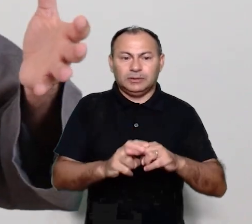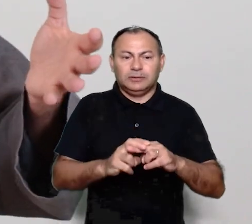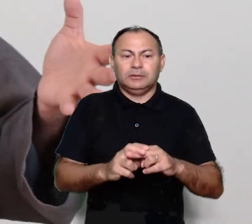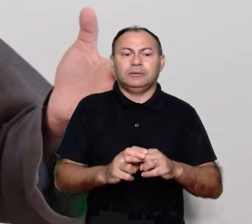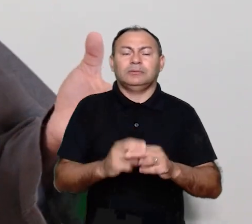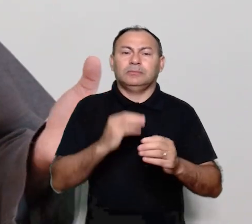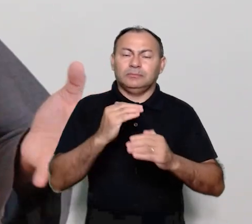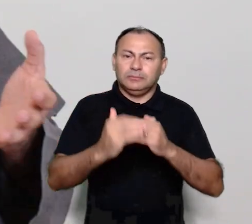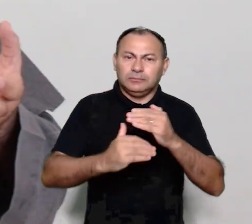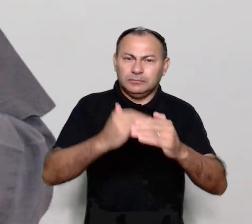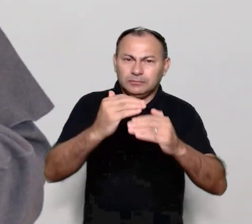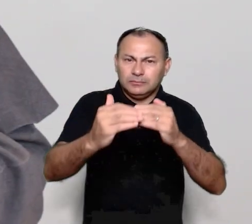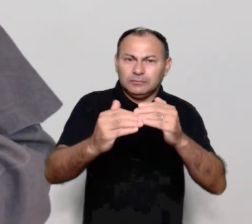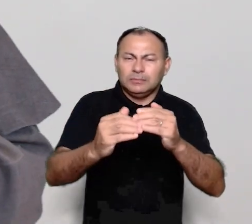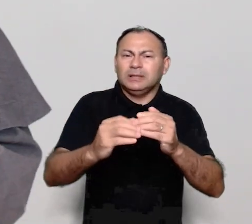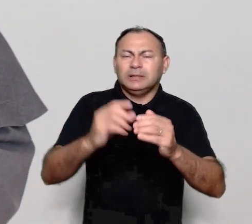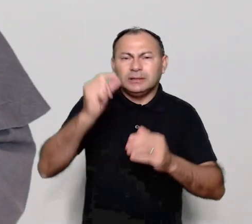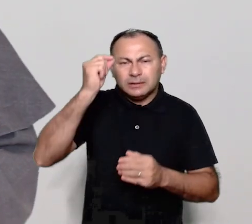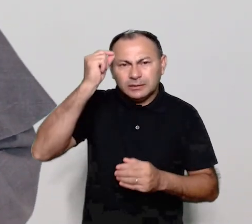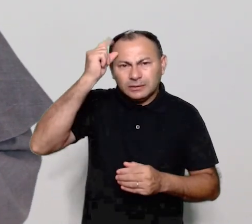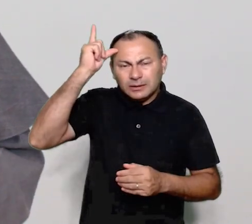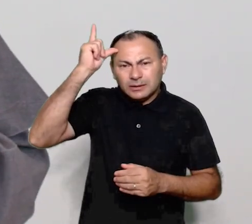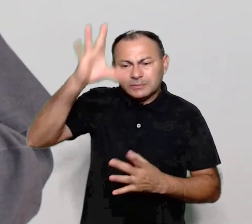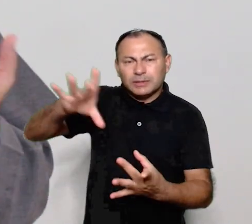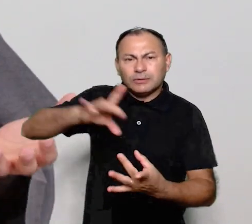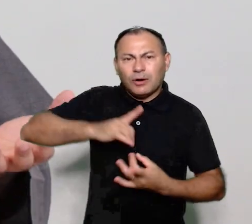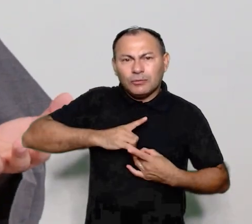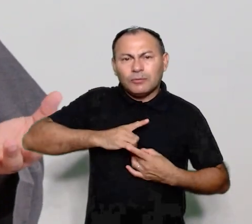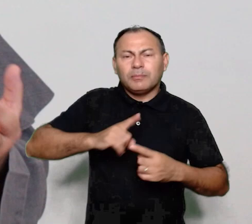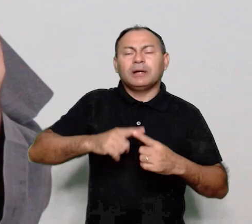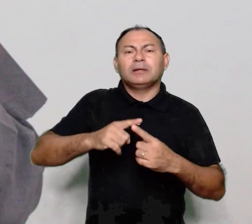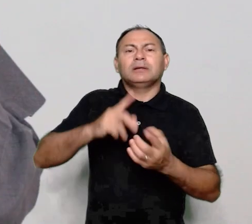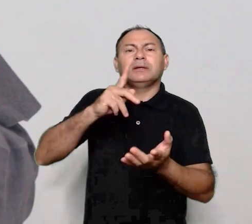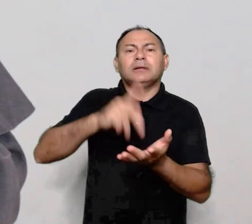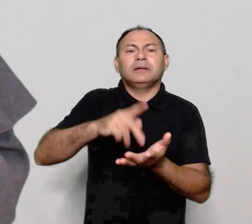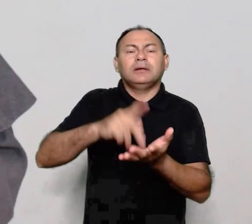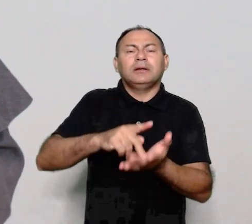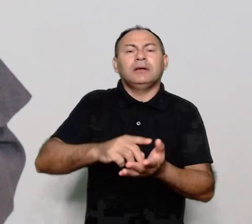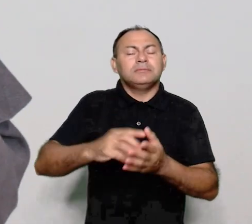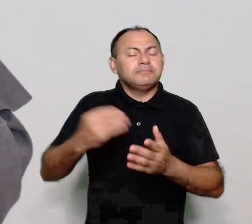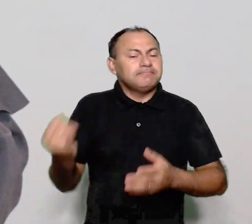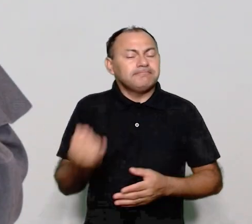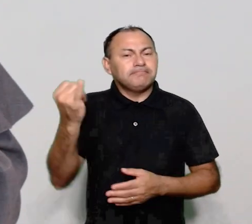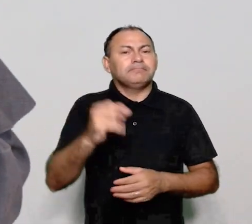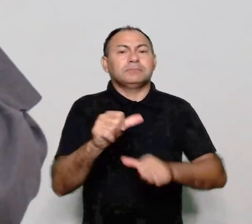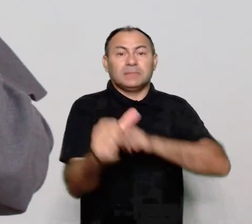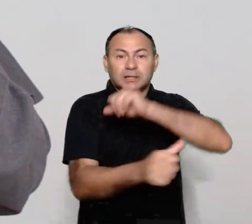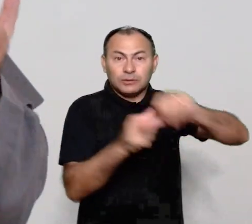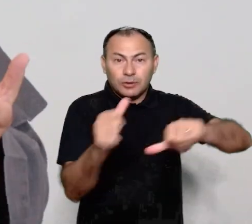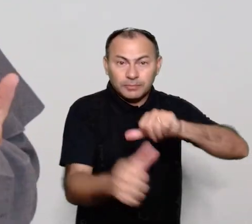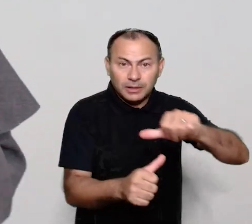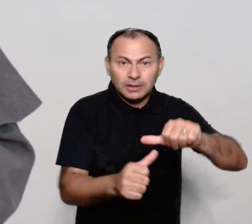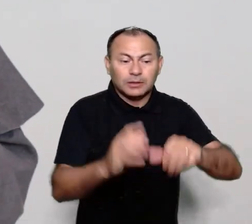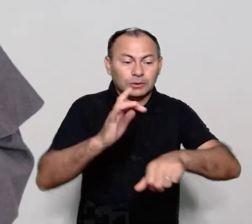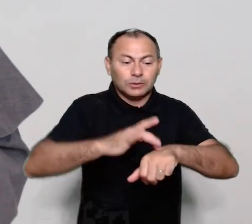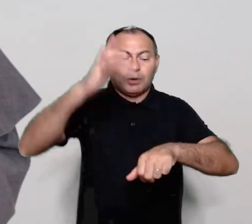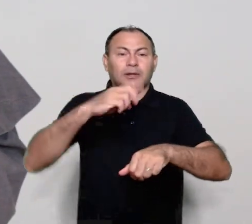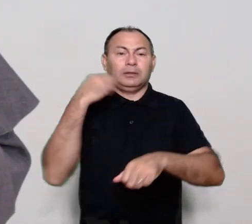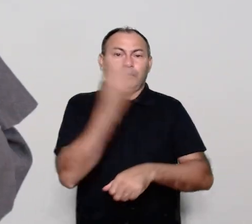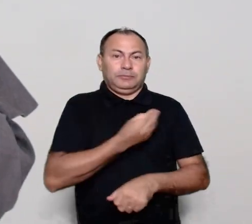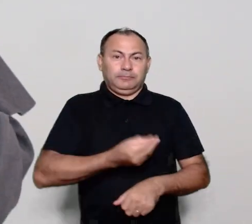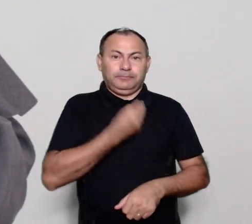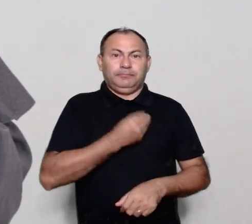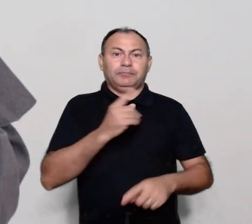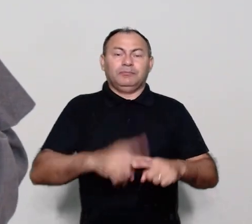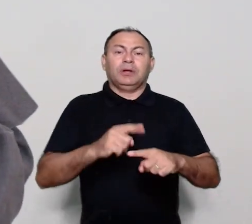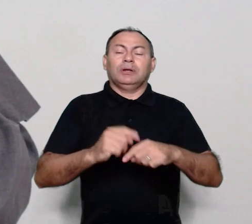não trata-se de uma verdade intelectual, racional, mas de uma verdade vital, que transforma, que toca a nossa vida,